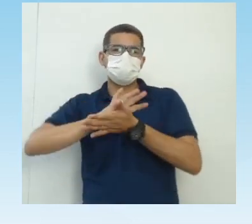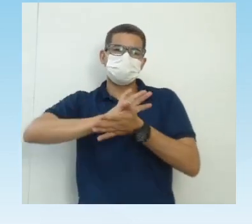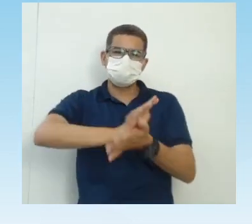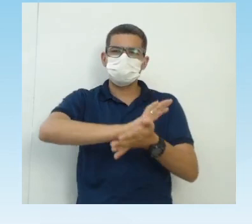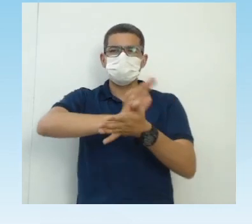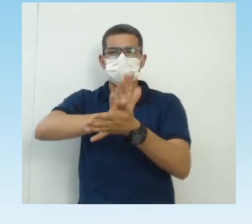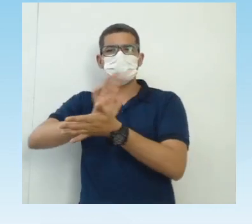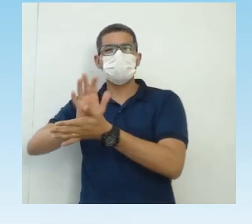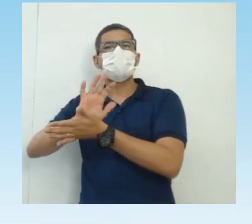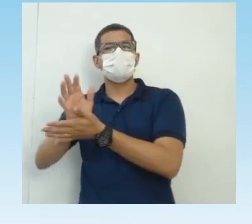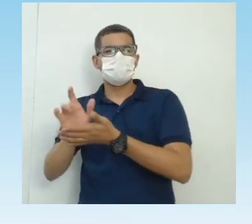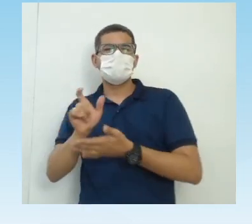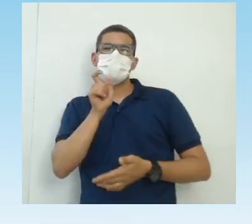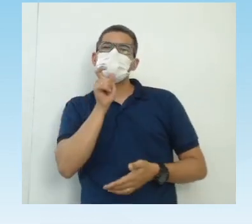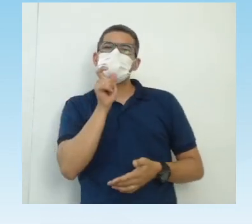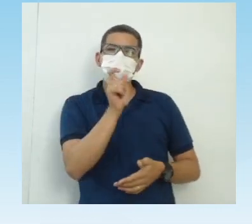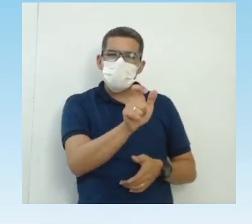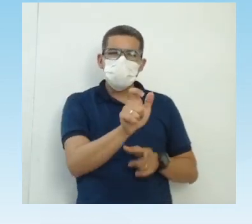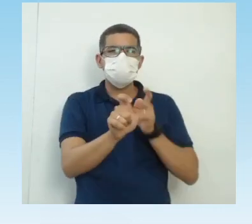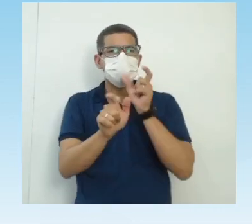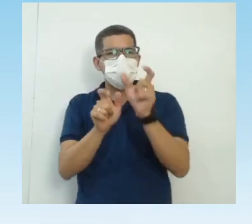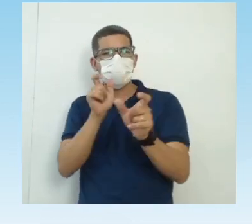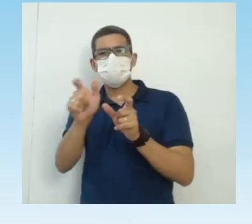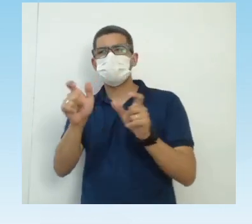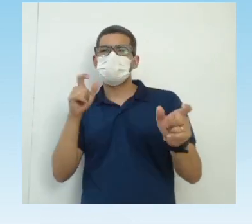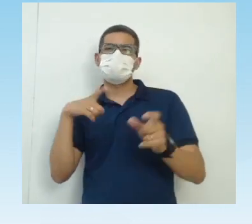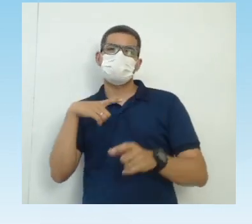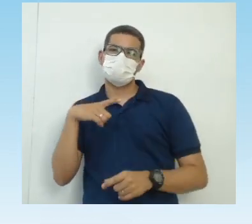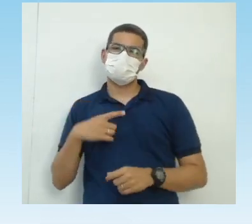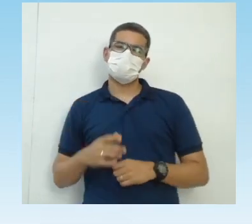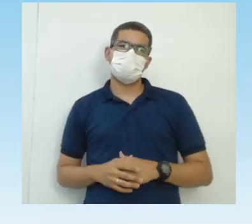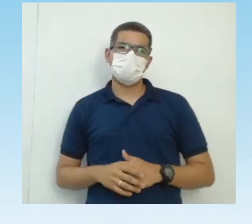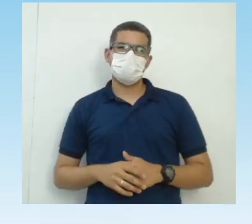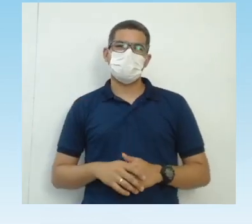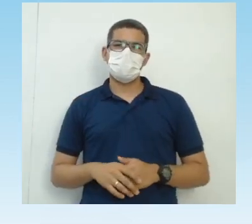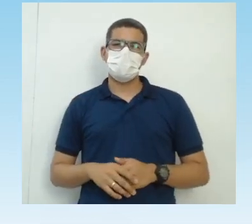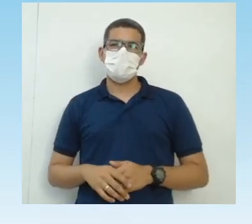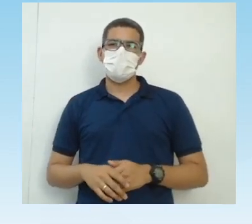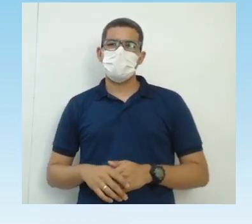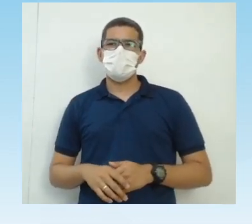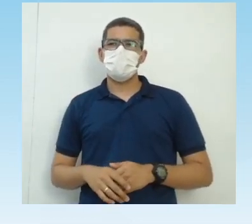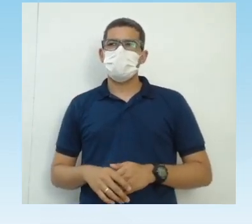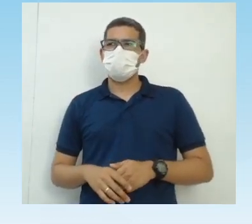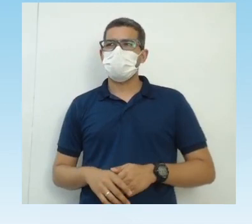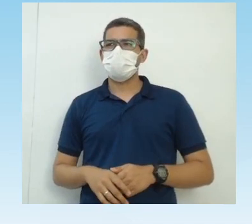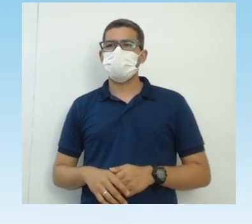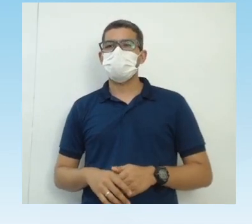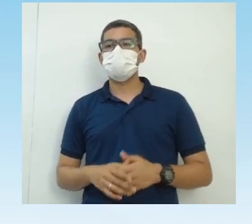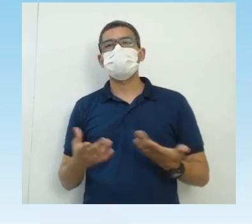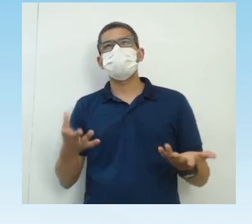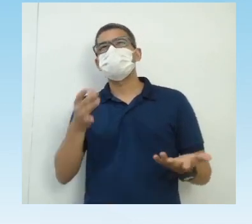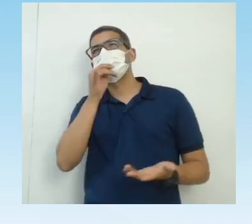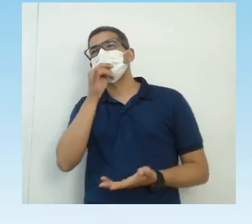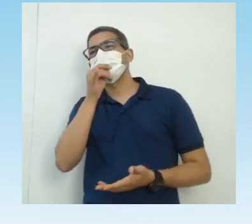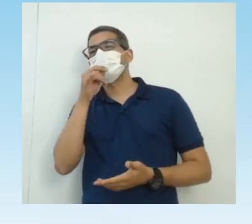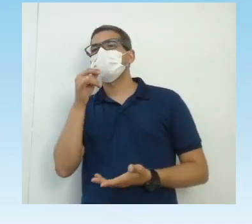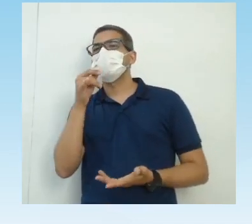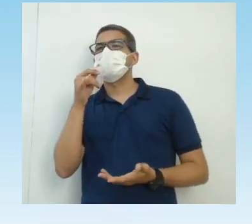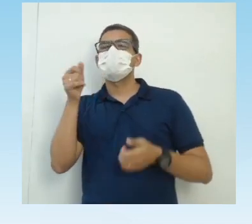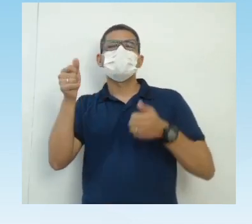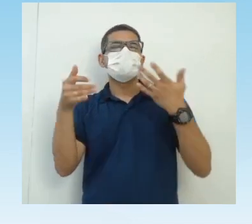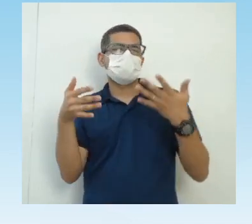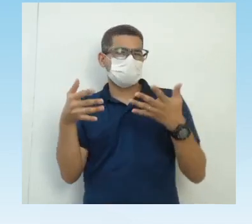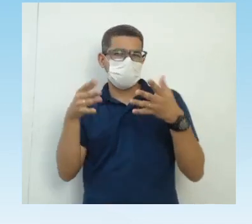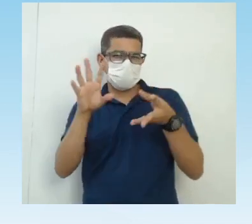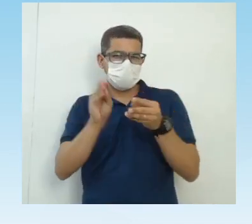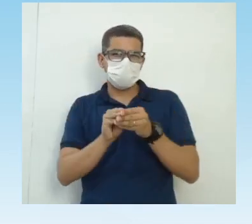críticas. Bom, o que é que ele está dizendo aqui? Ele está te embasando e está dizendo a você, rolava aqui uma busca por parte